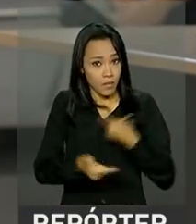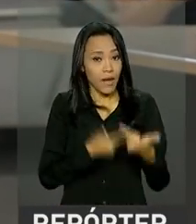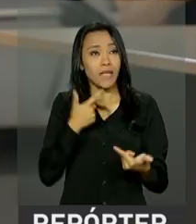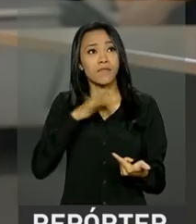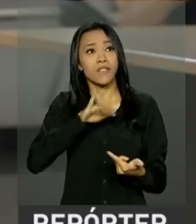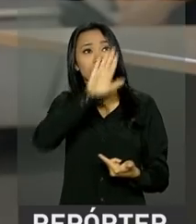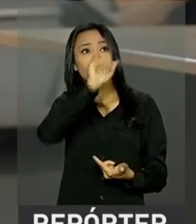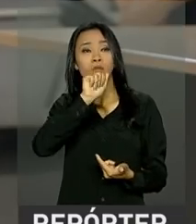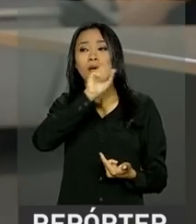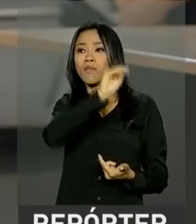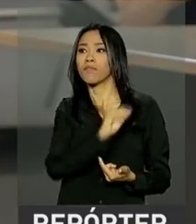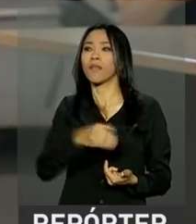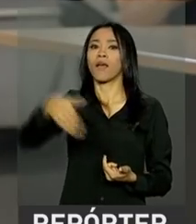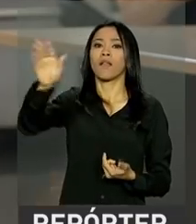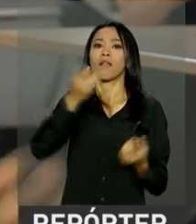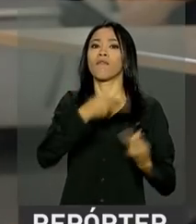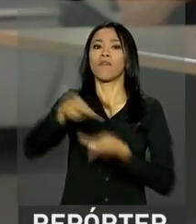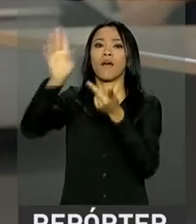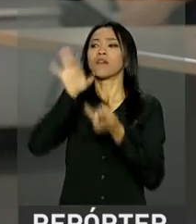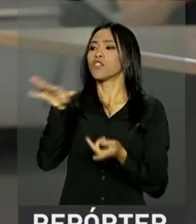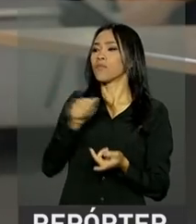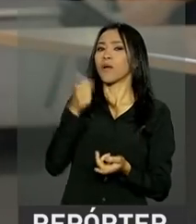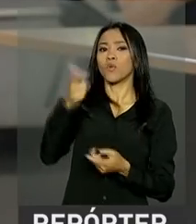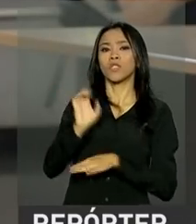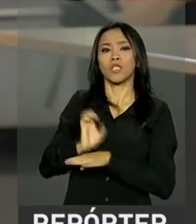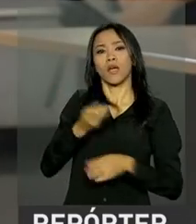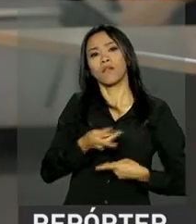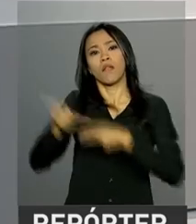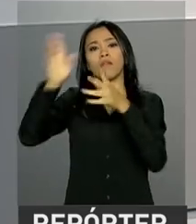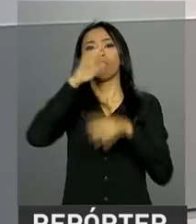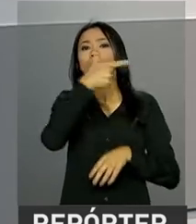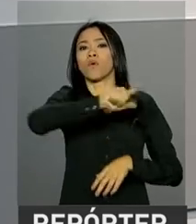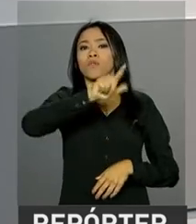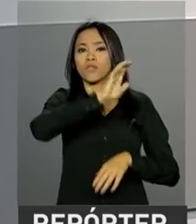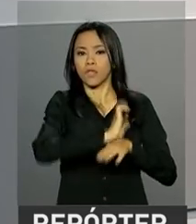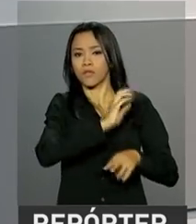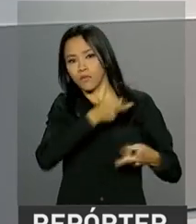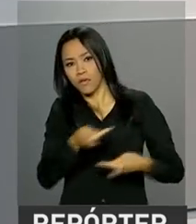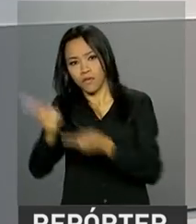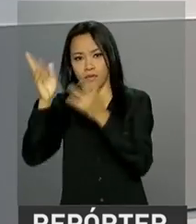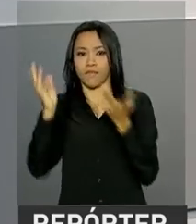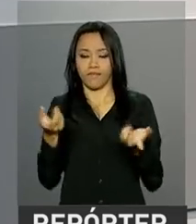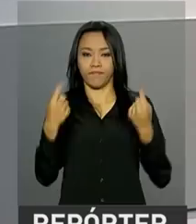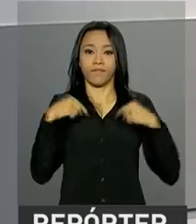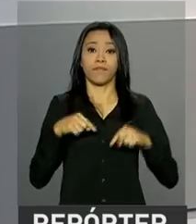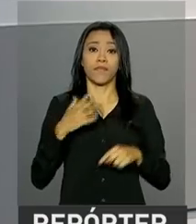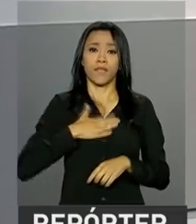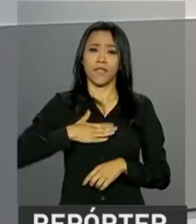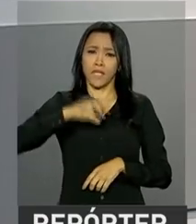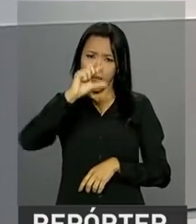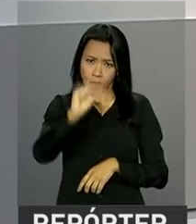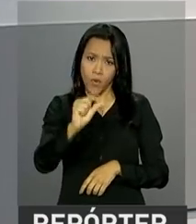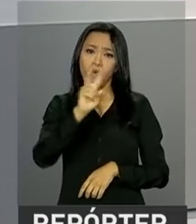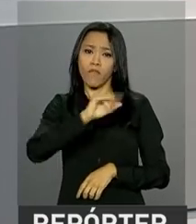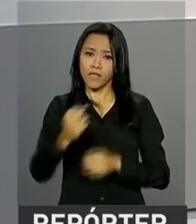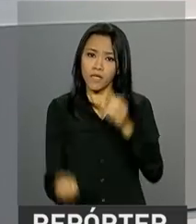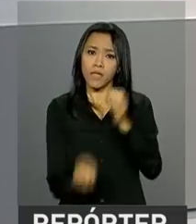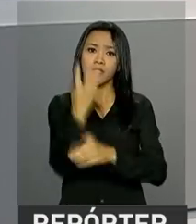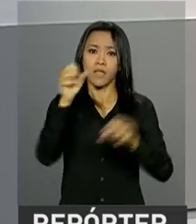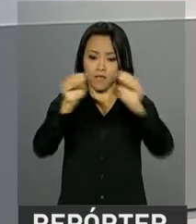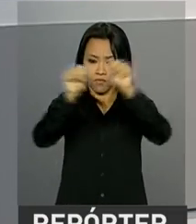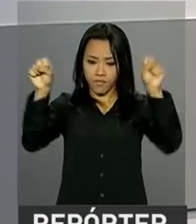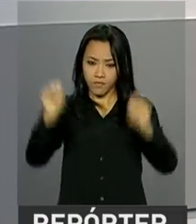gente de outros locais que se possa entender esse efetivo vai ser lançado daqui a pouco o portal data.gov